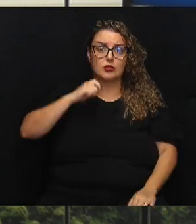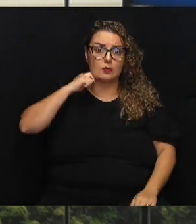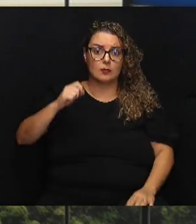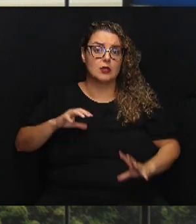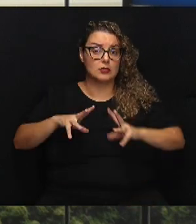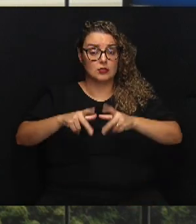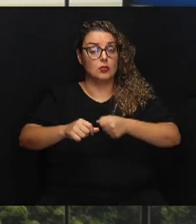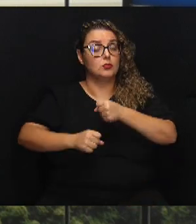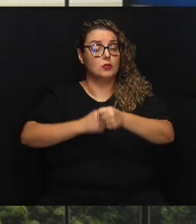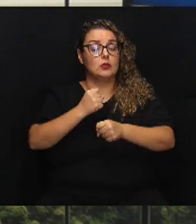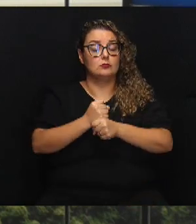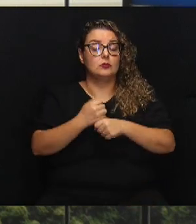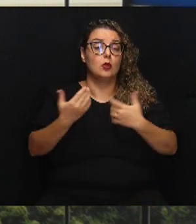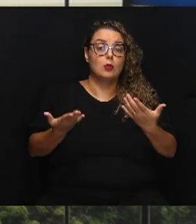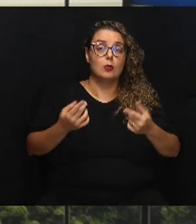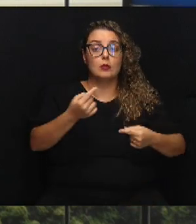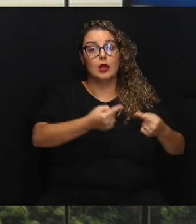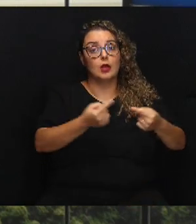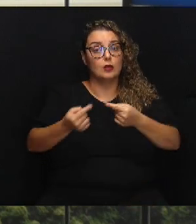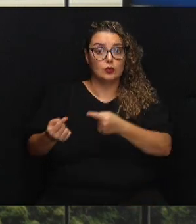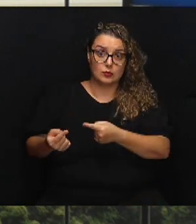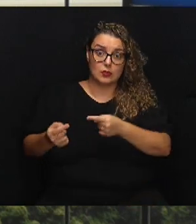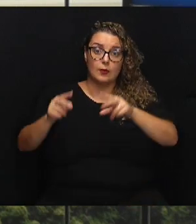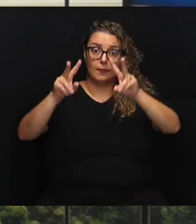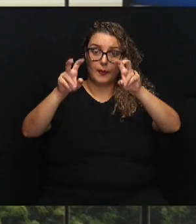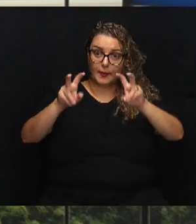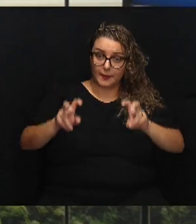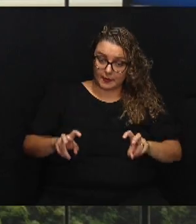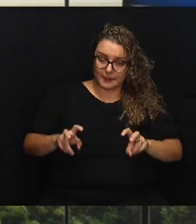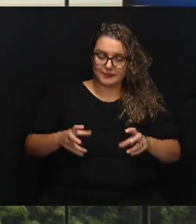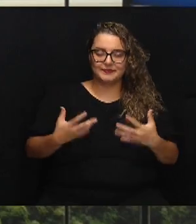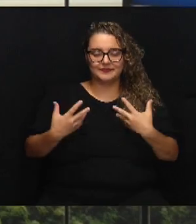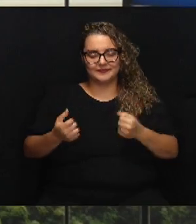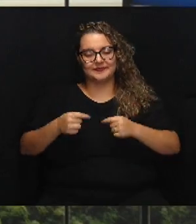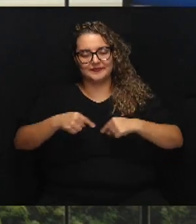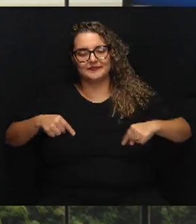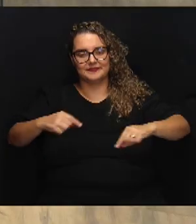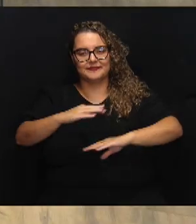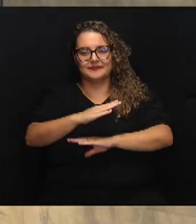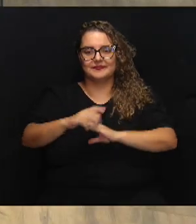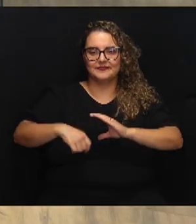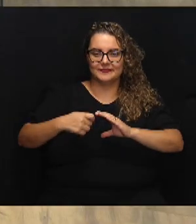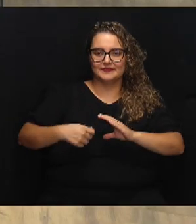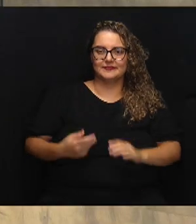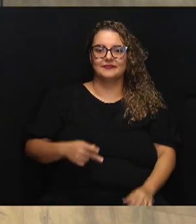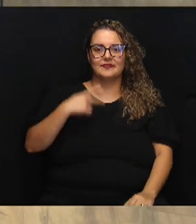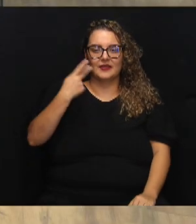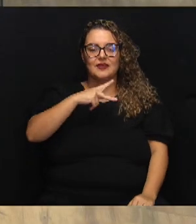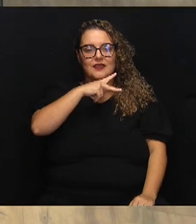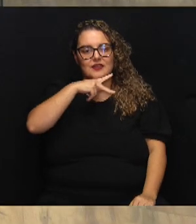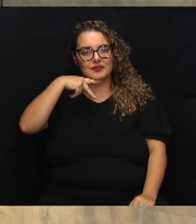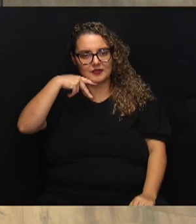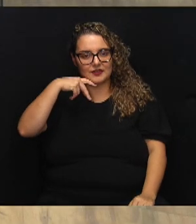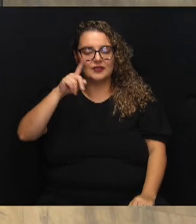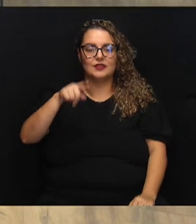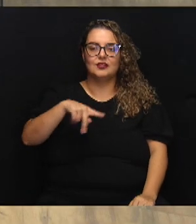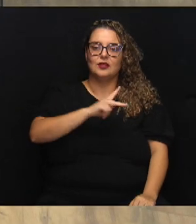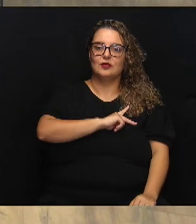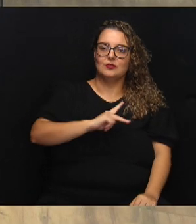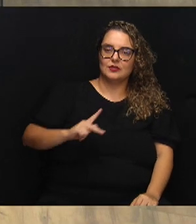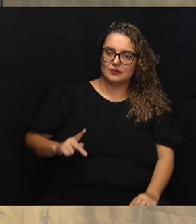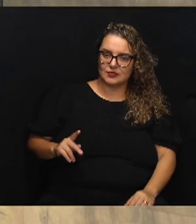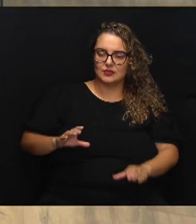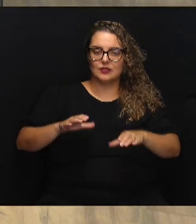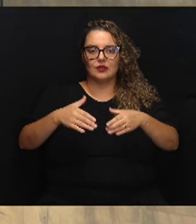o ano? Bom, para discutir estes assuntos, eu recebo aqui no estúdio o vereador Permínio Monteiro, que é o presidente da